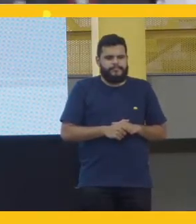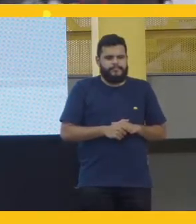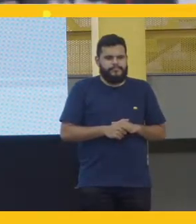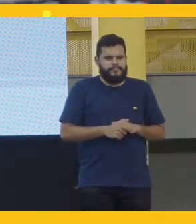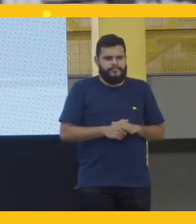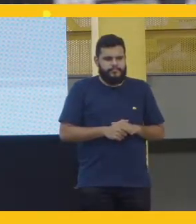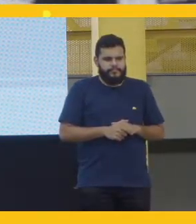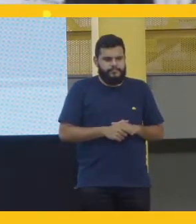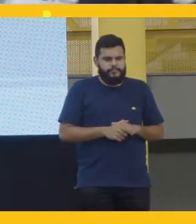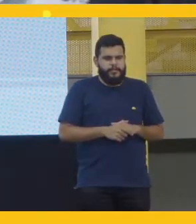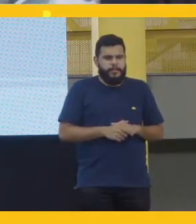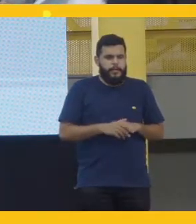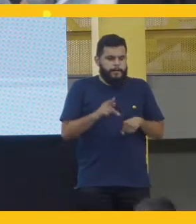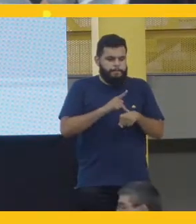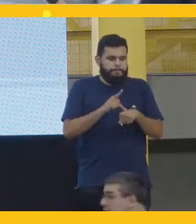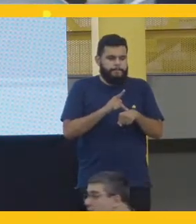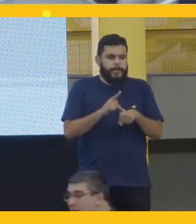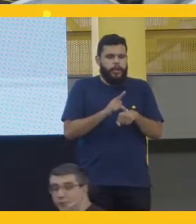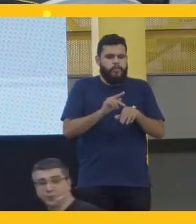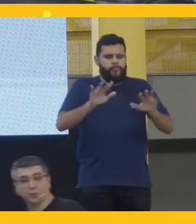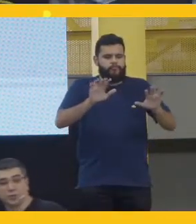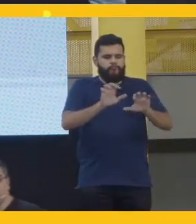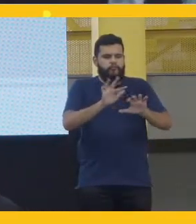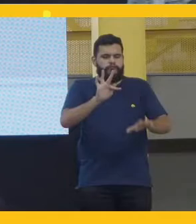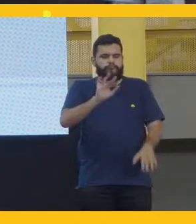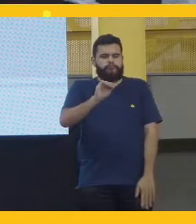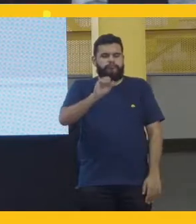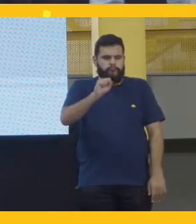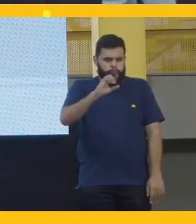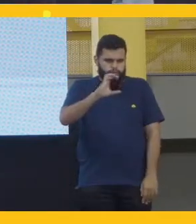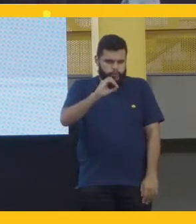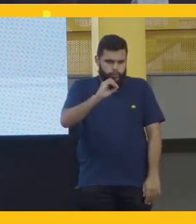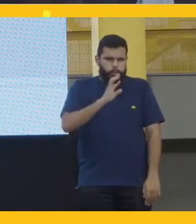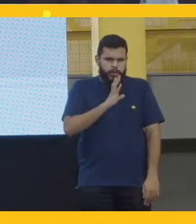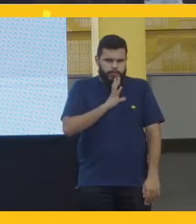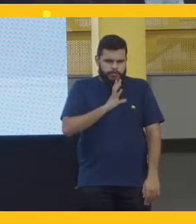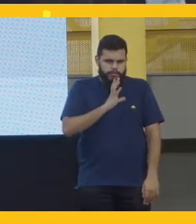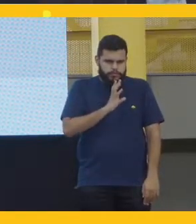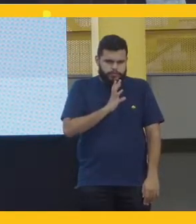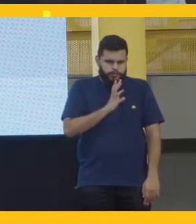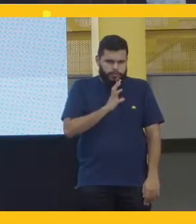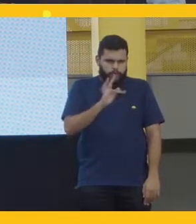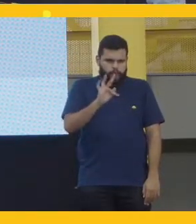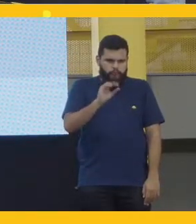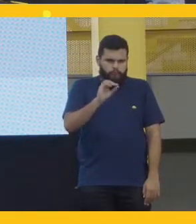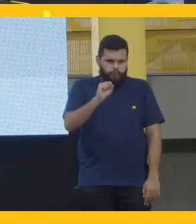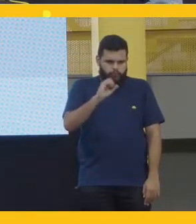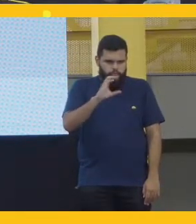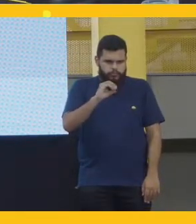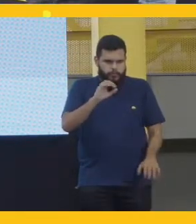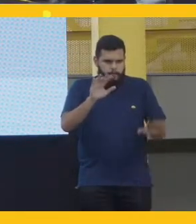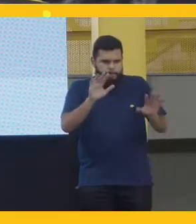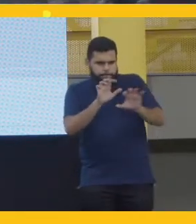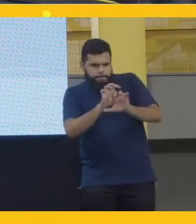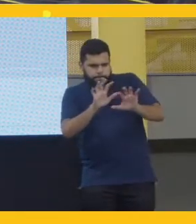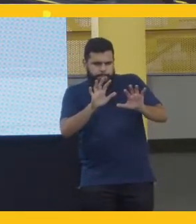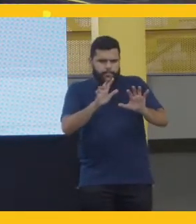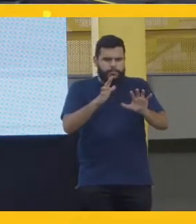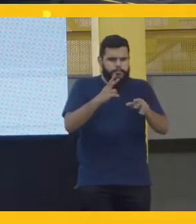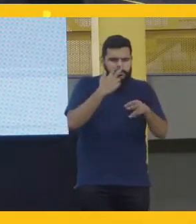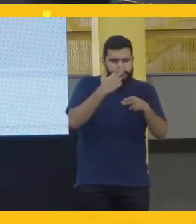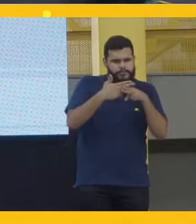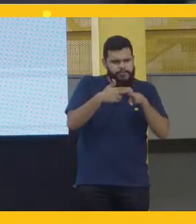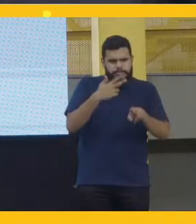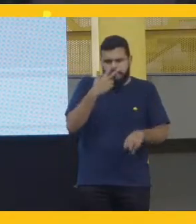Pronto, preto fosco. Nós estamos... Minha camisa é um preto fosco. Mas é um preto fosco imperfeito. Esse preto que você